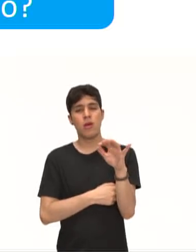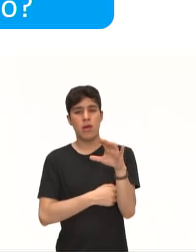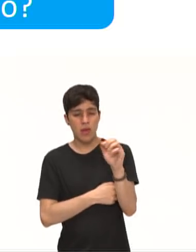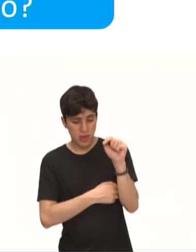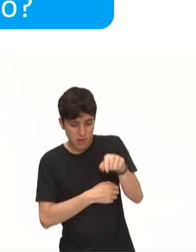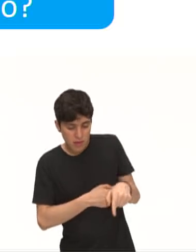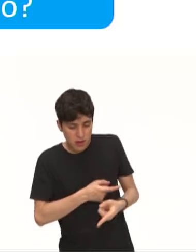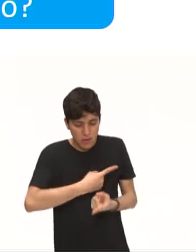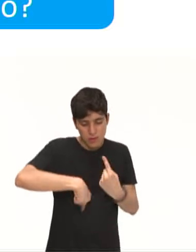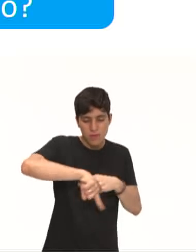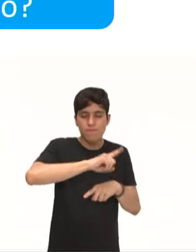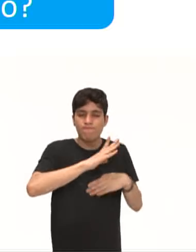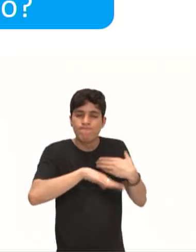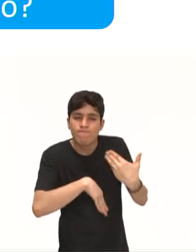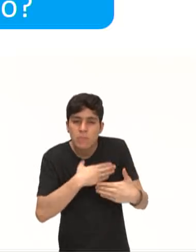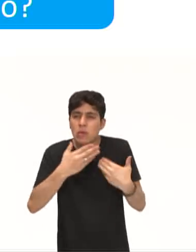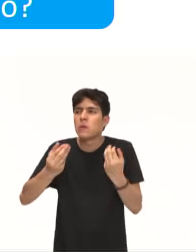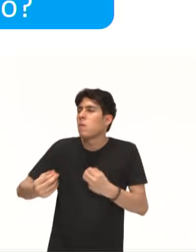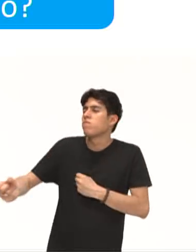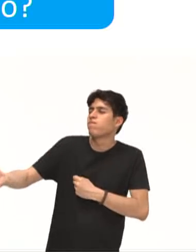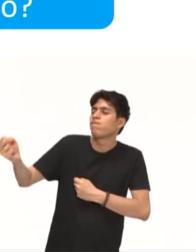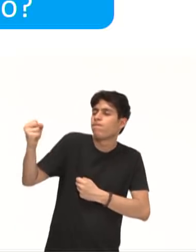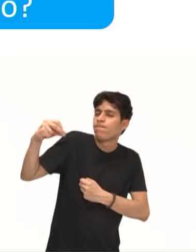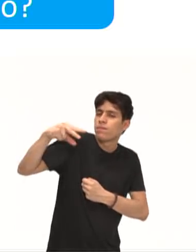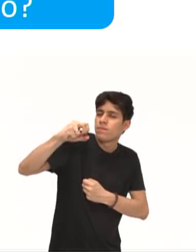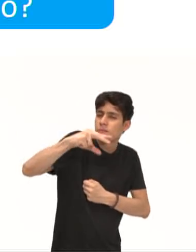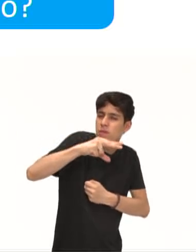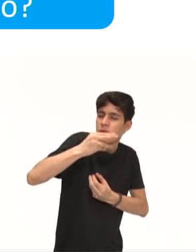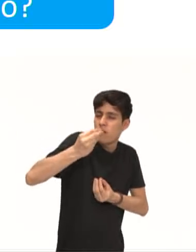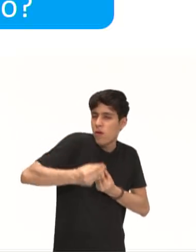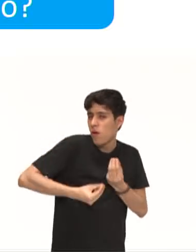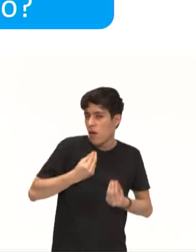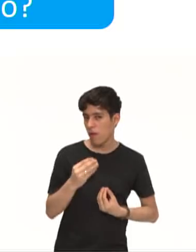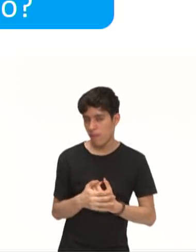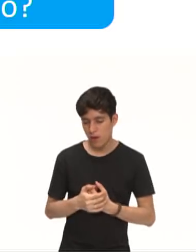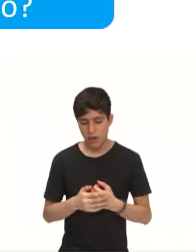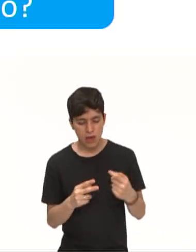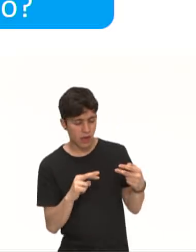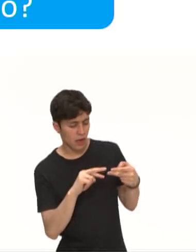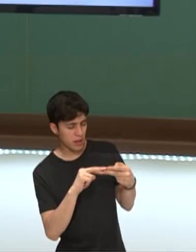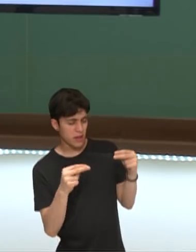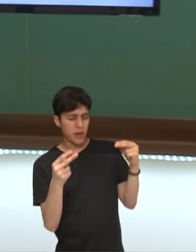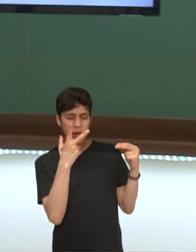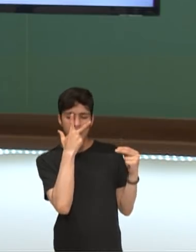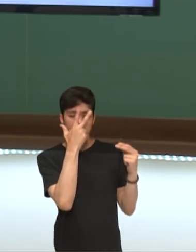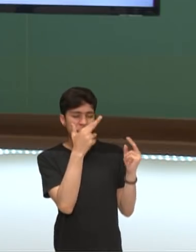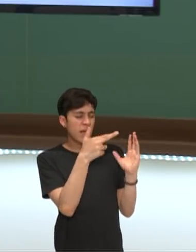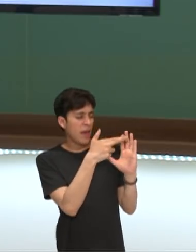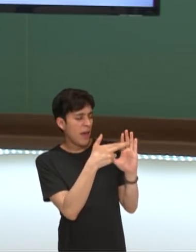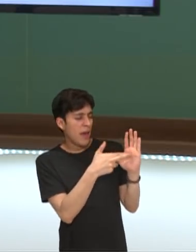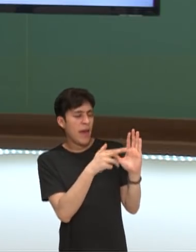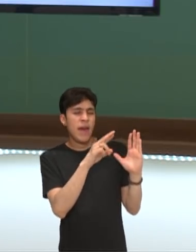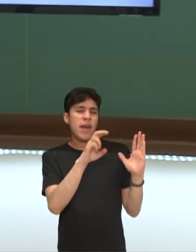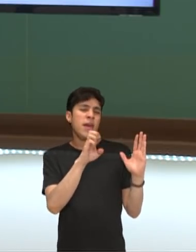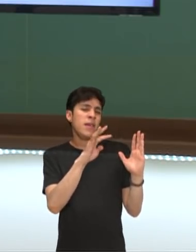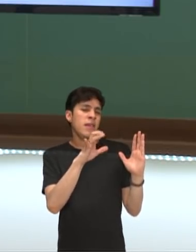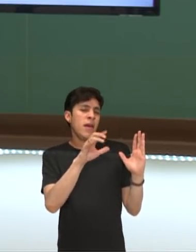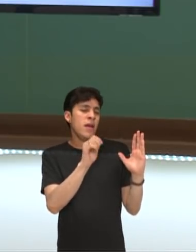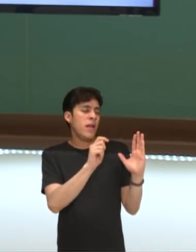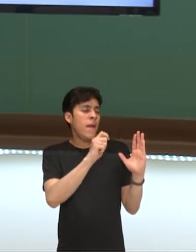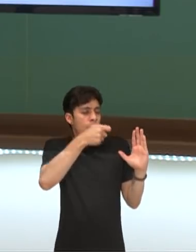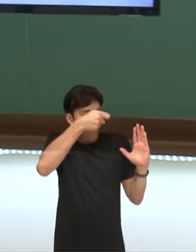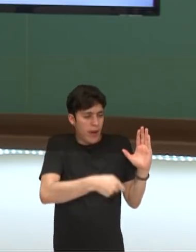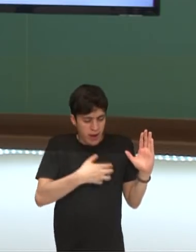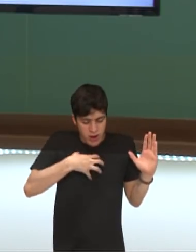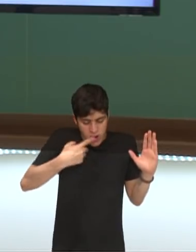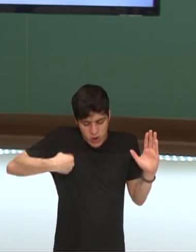E como que o vírus vai agir aqui? Vamos imaginar que o DNA é uma receita que vai dizer como nós somos.